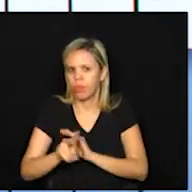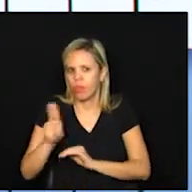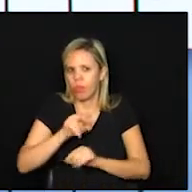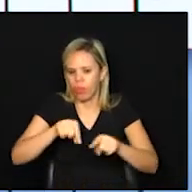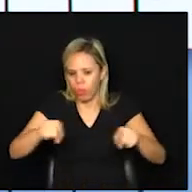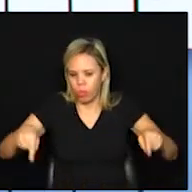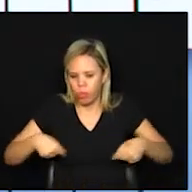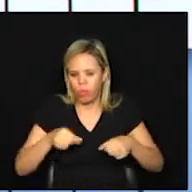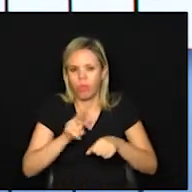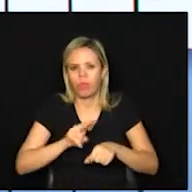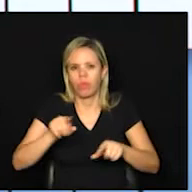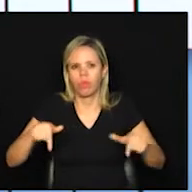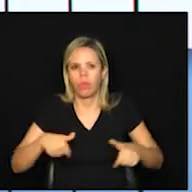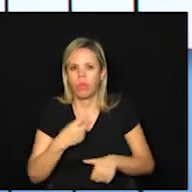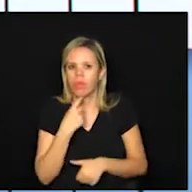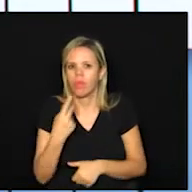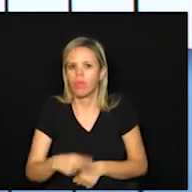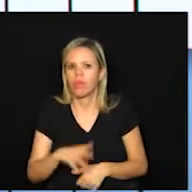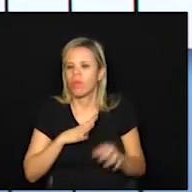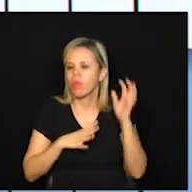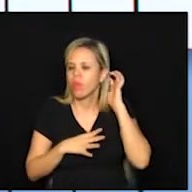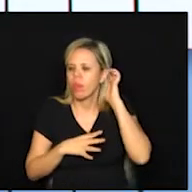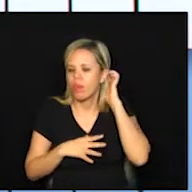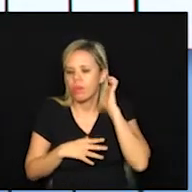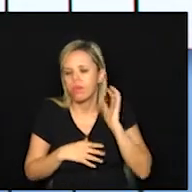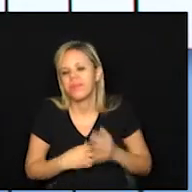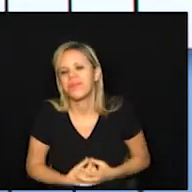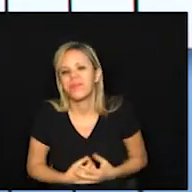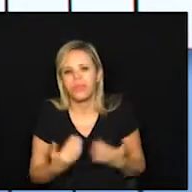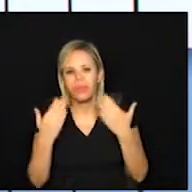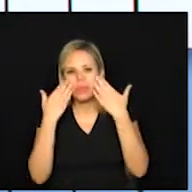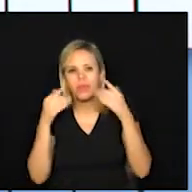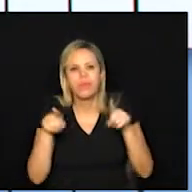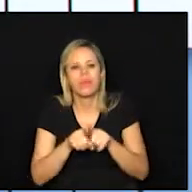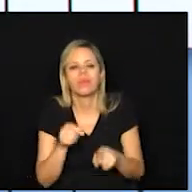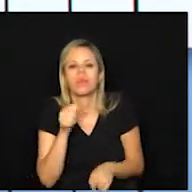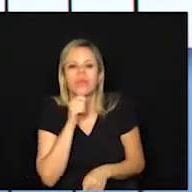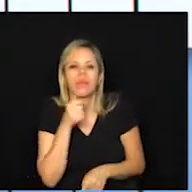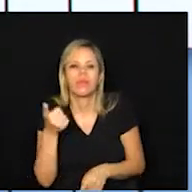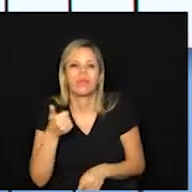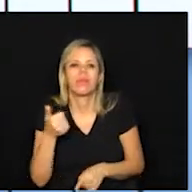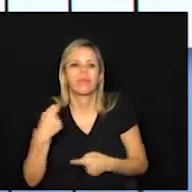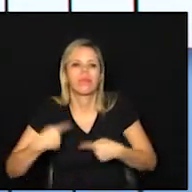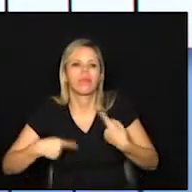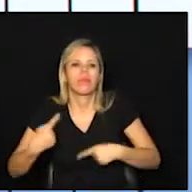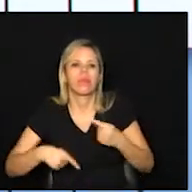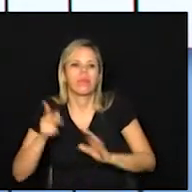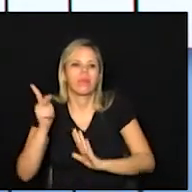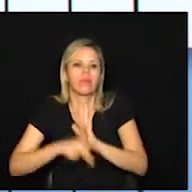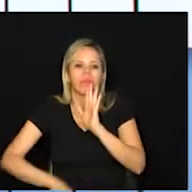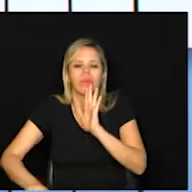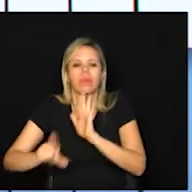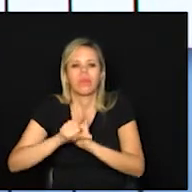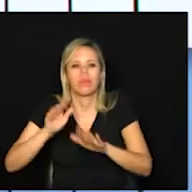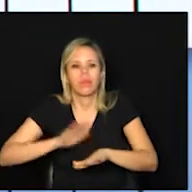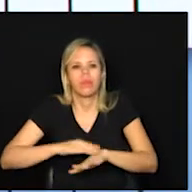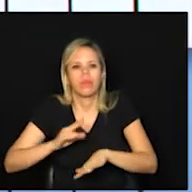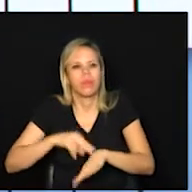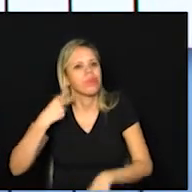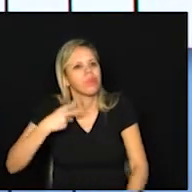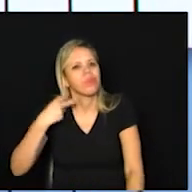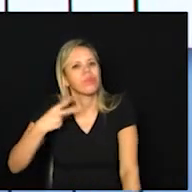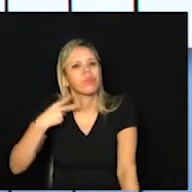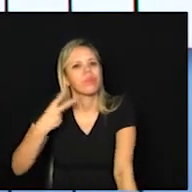e Parcelamento do Solo da nossa cidade. Destacamos ainda a primeira discussão do projeto de lei de autoria dos